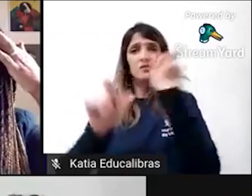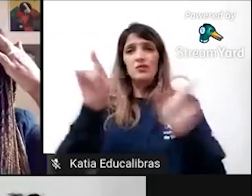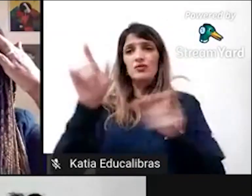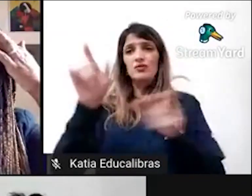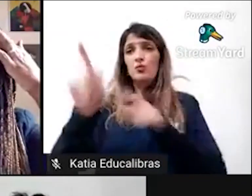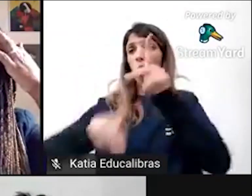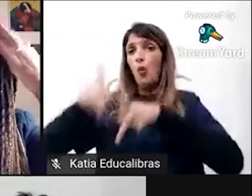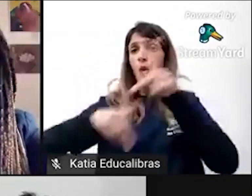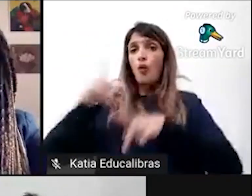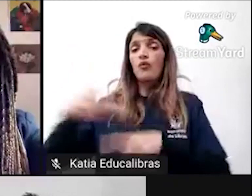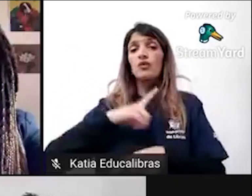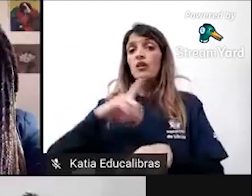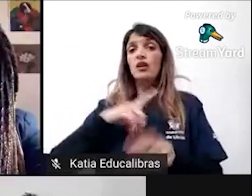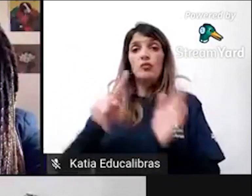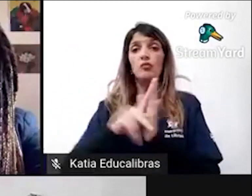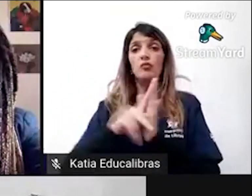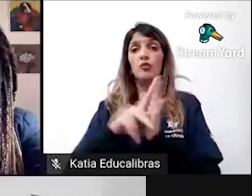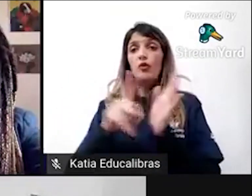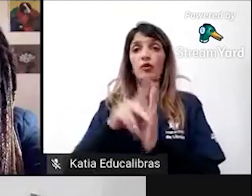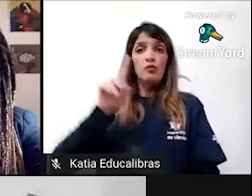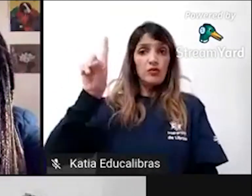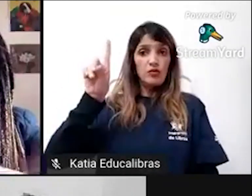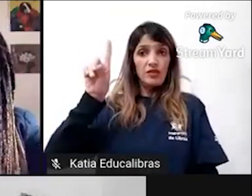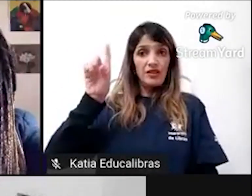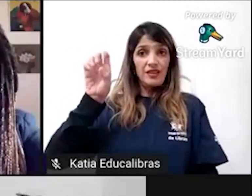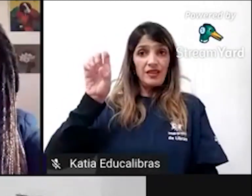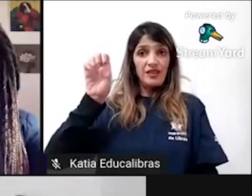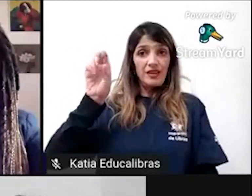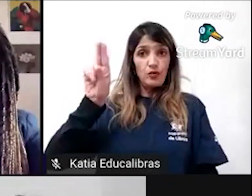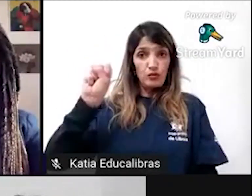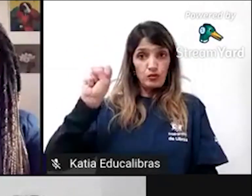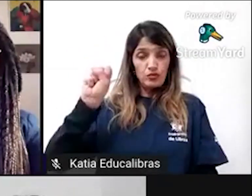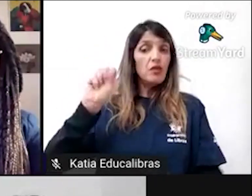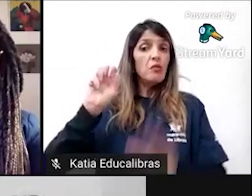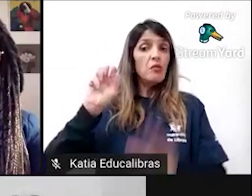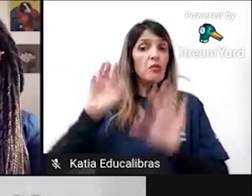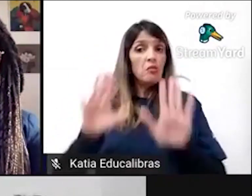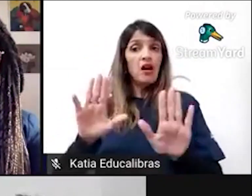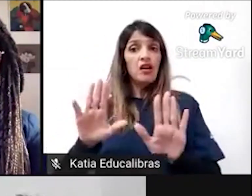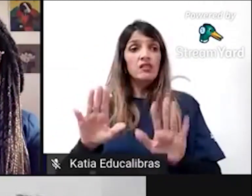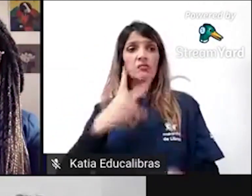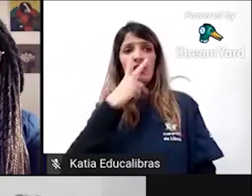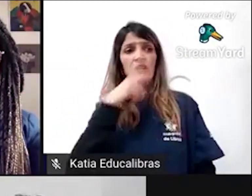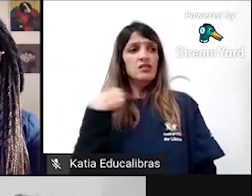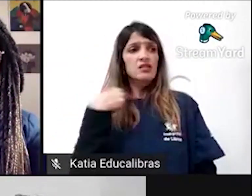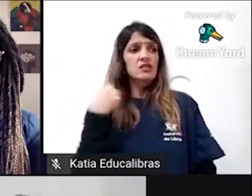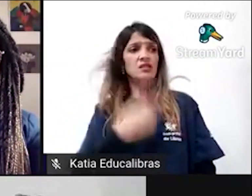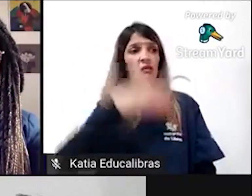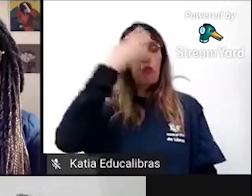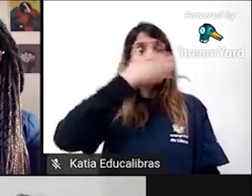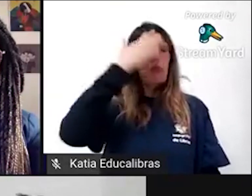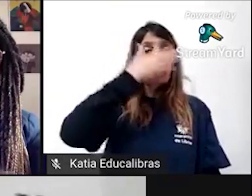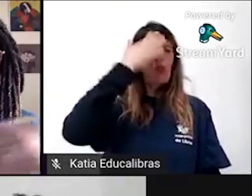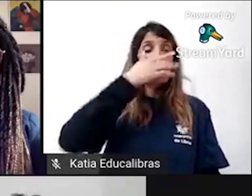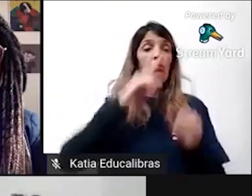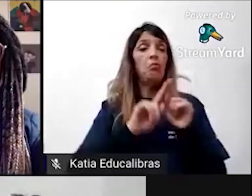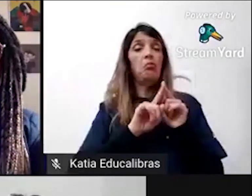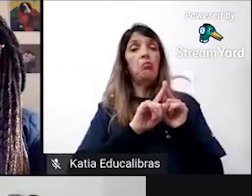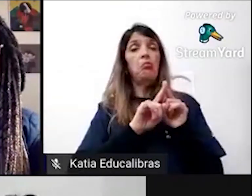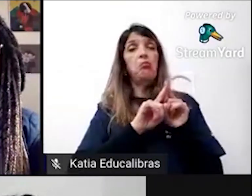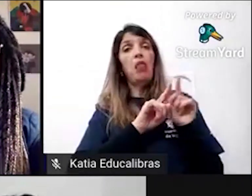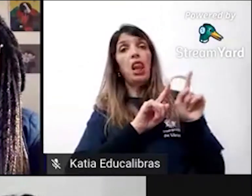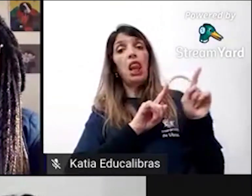coisas. E mesmo assim continuamos invisíveis, parece que é distante. Então, esse